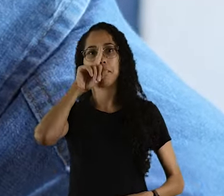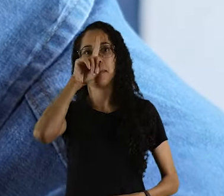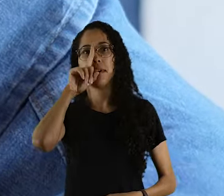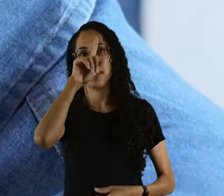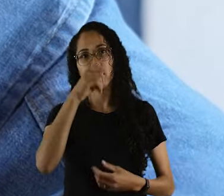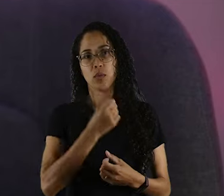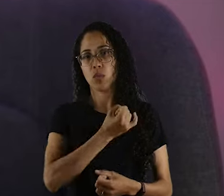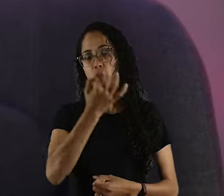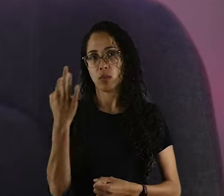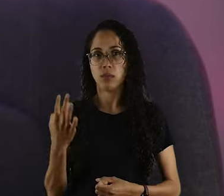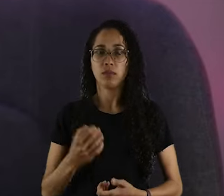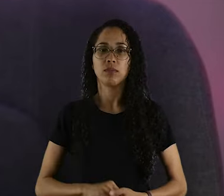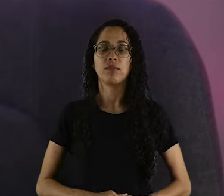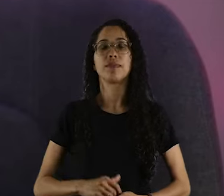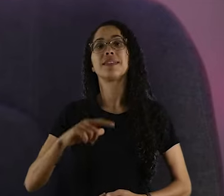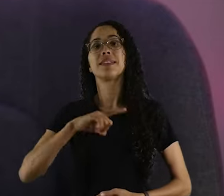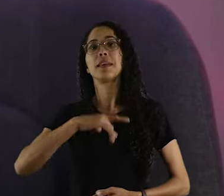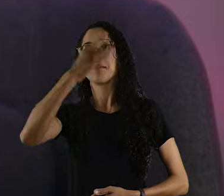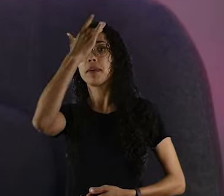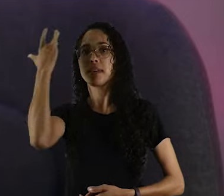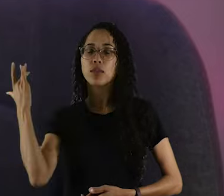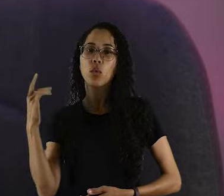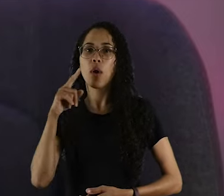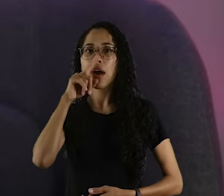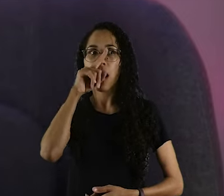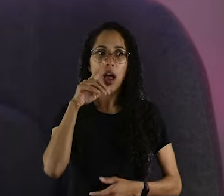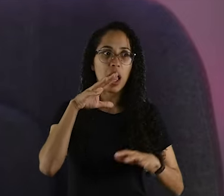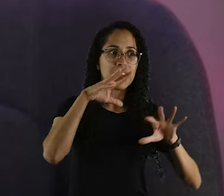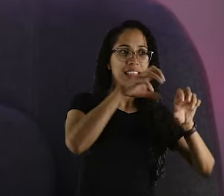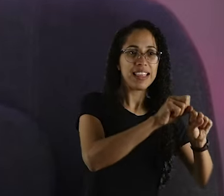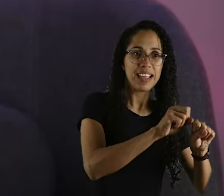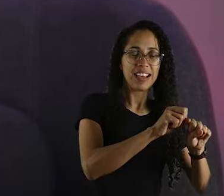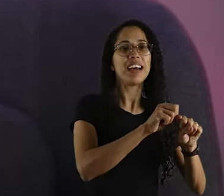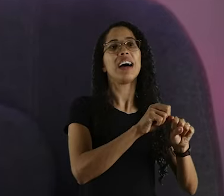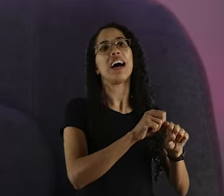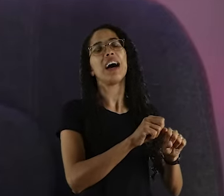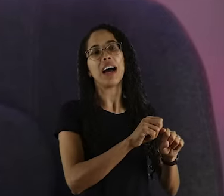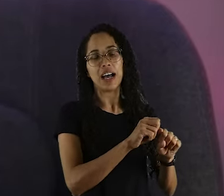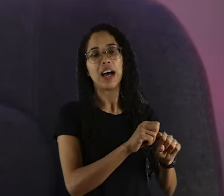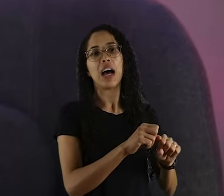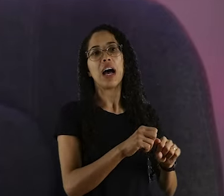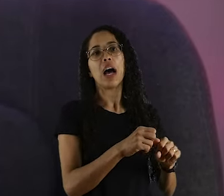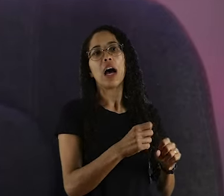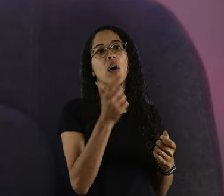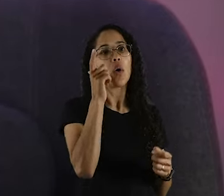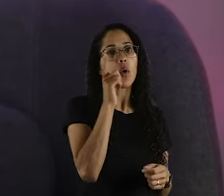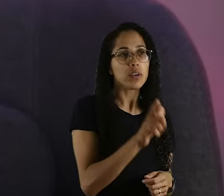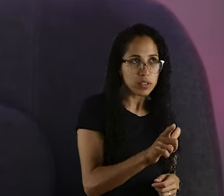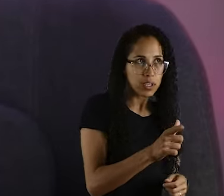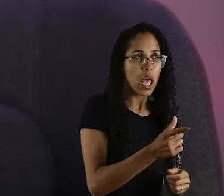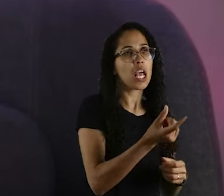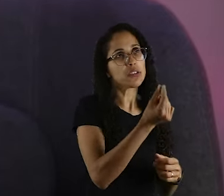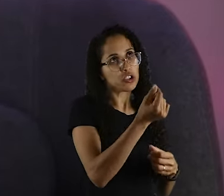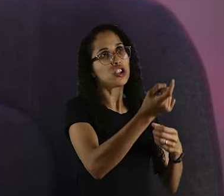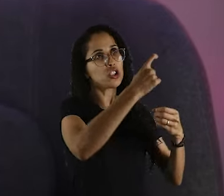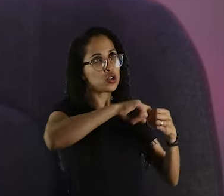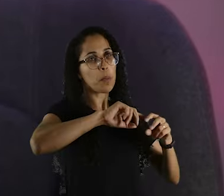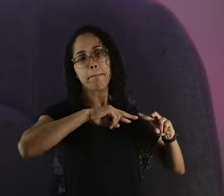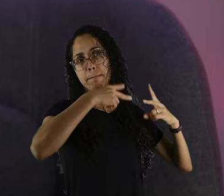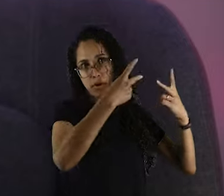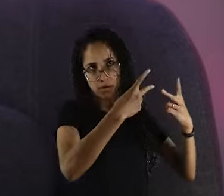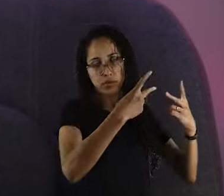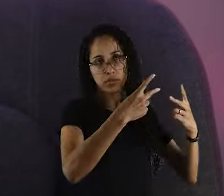tem. Existem as pessoas que gostam de se arriscar muito, se arriscam muito, e elas podem vir a ter um rendimento